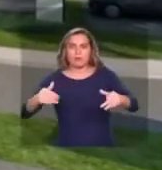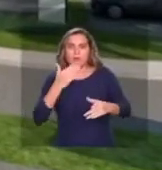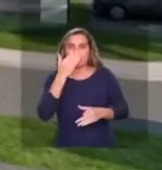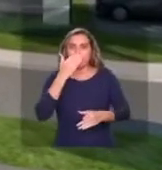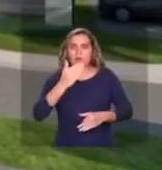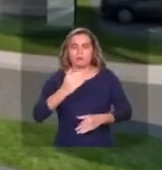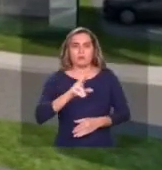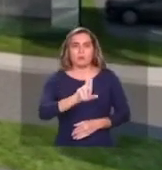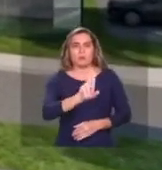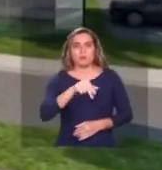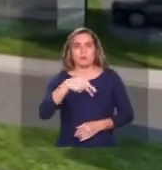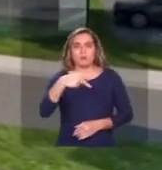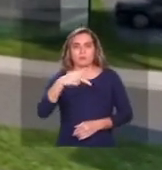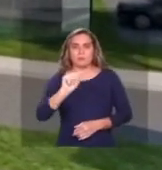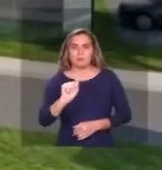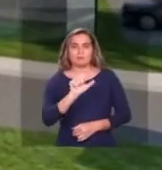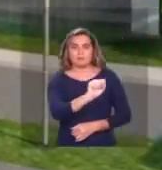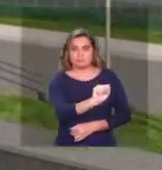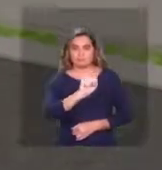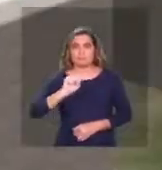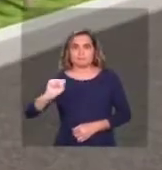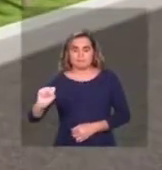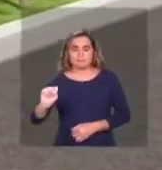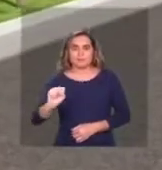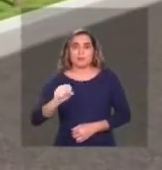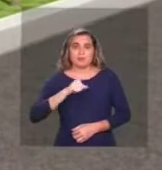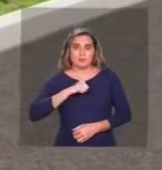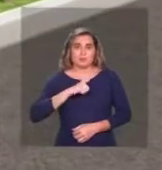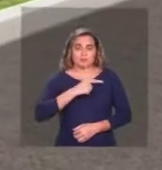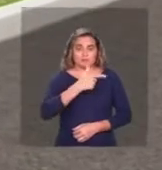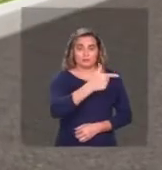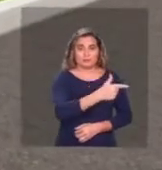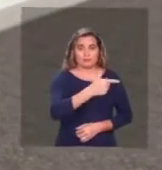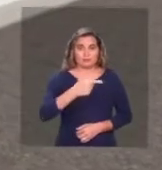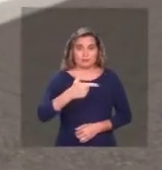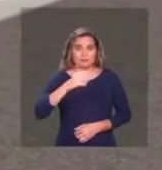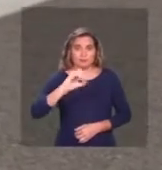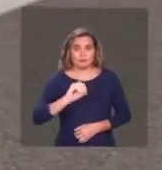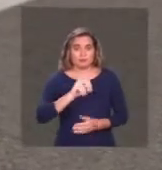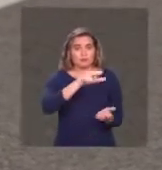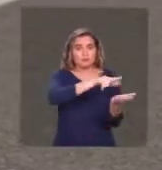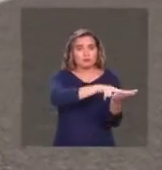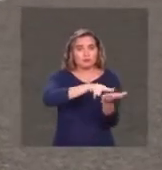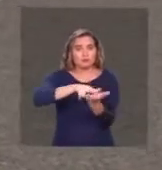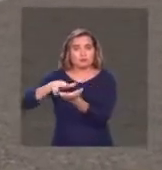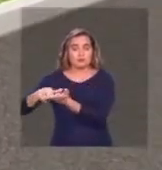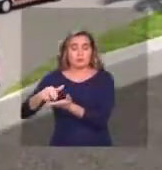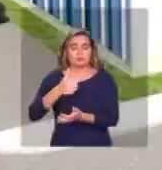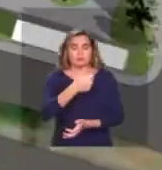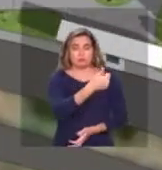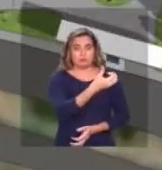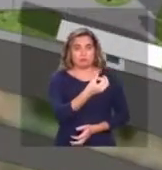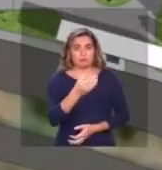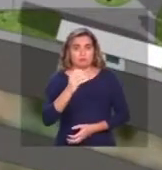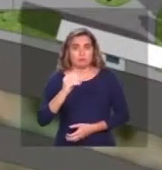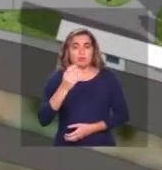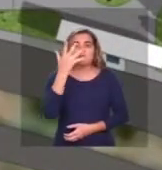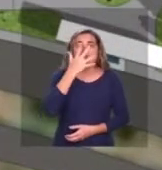do Cidade Satélite. Terá 220 leitos, 160 de internação para